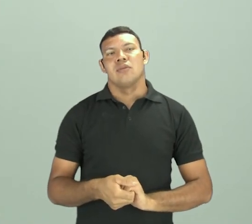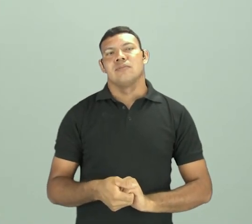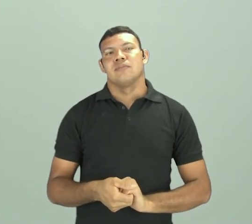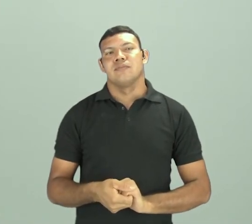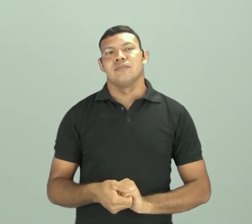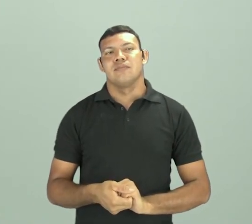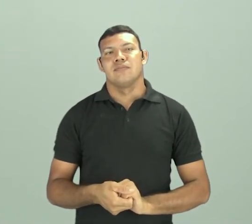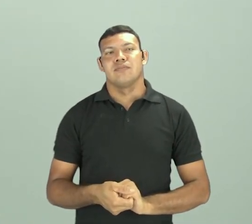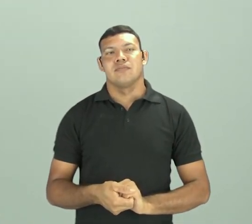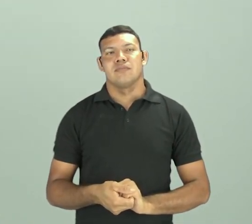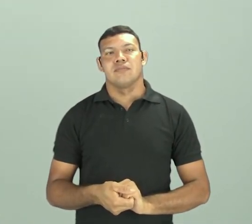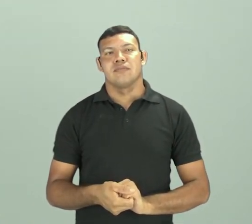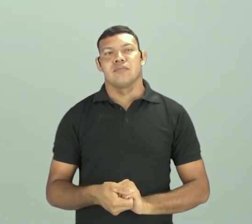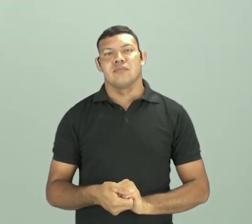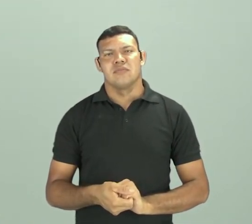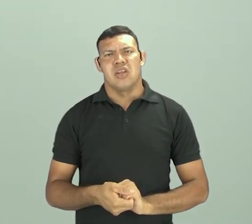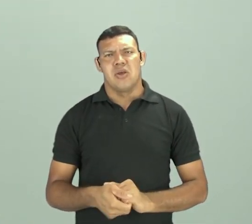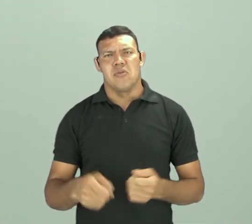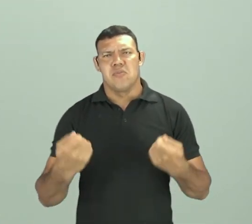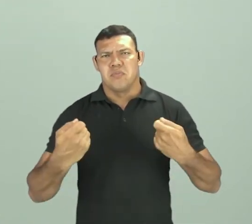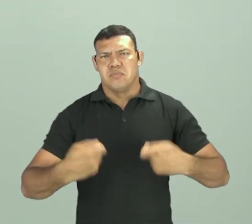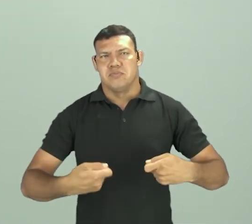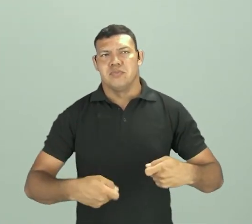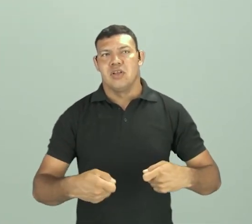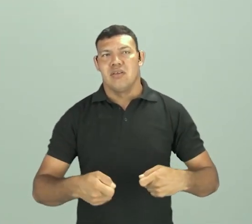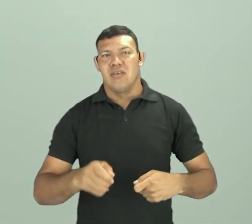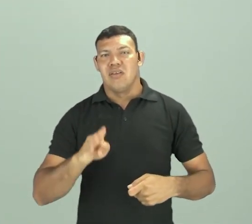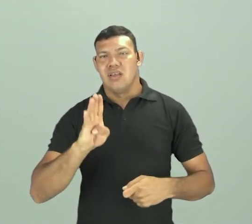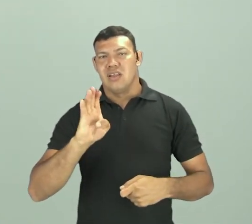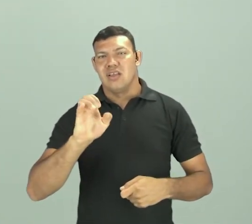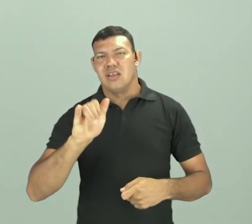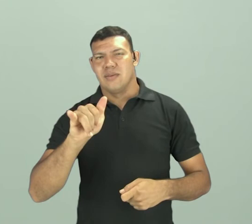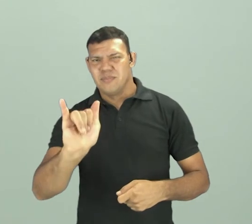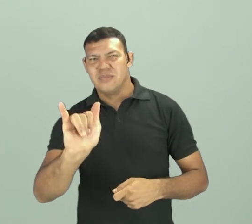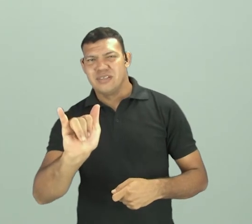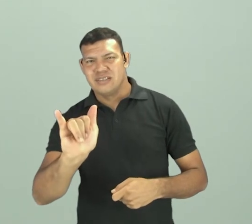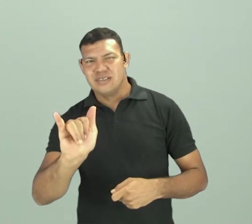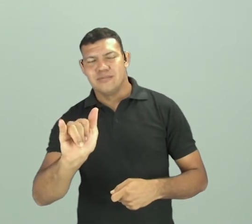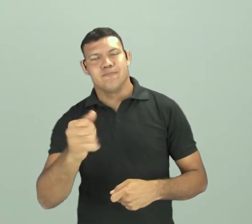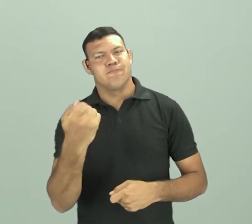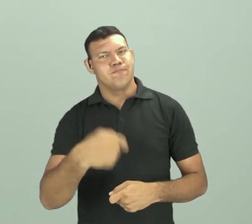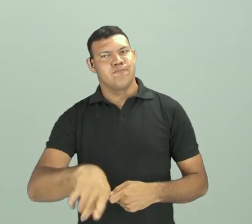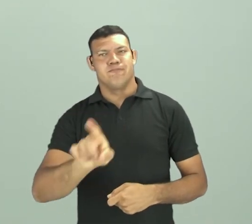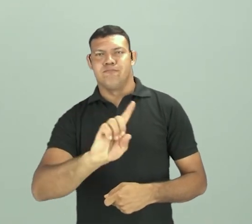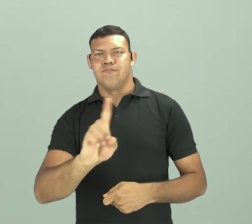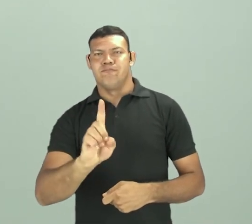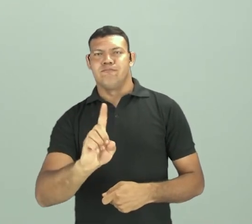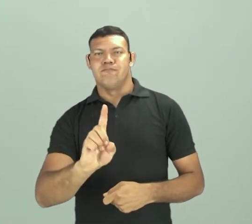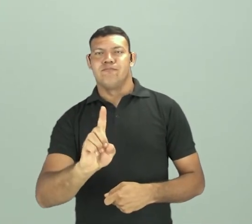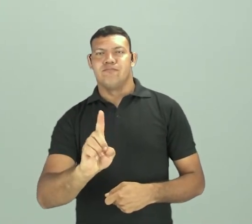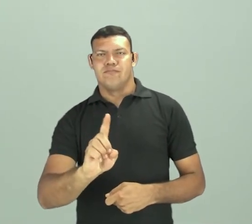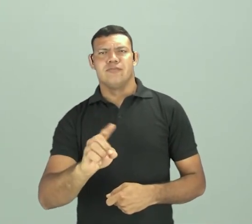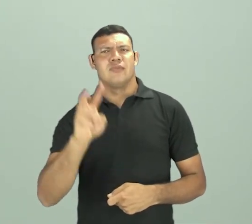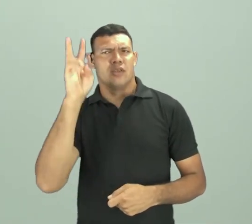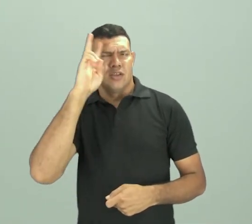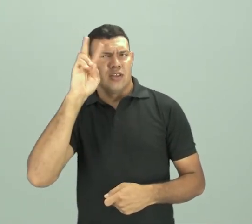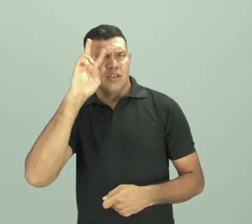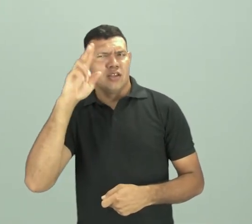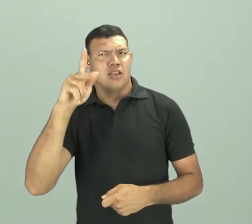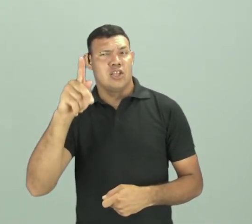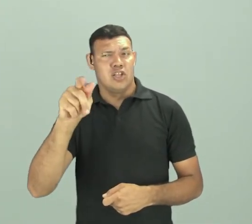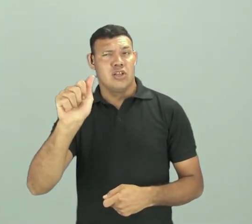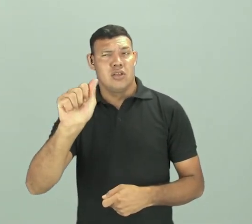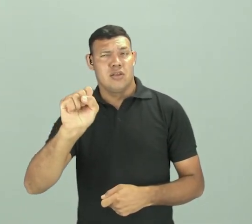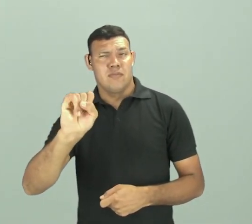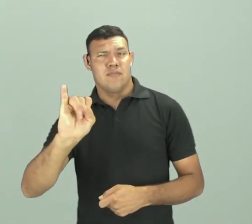ela não é necessária, exceto quando a gente quer colocar o agente, o que faz a ação. Mas lembra que na voz passiva o foco não é